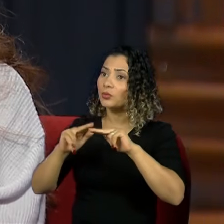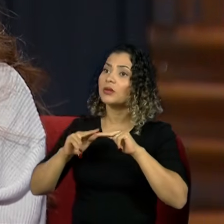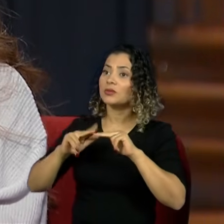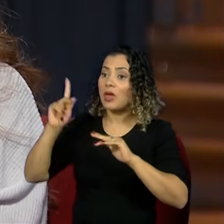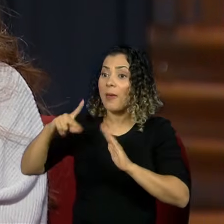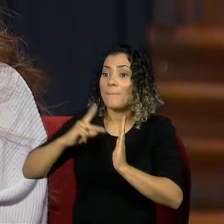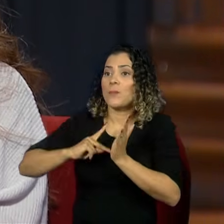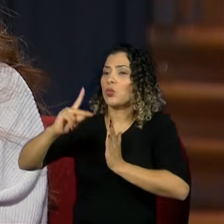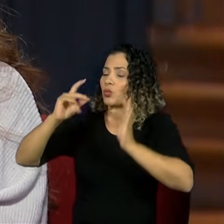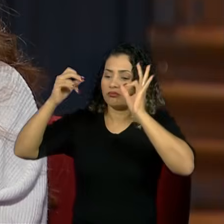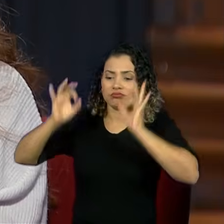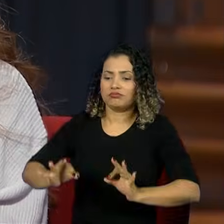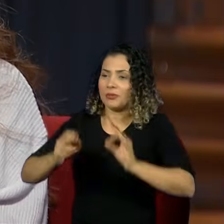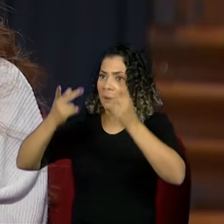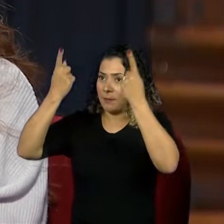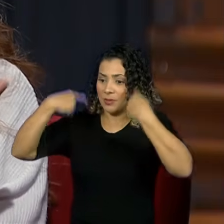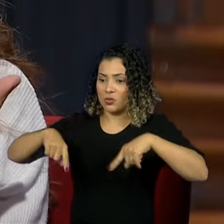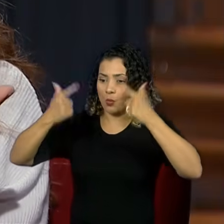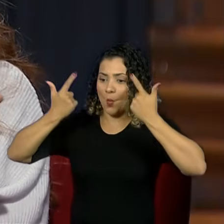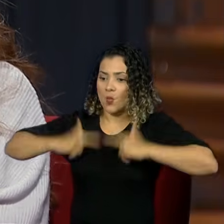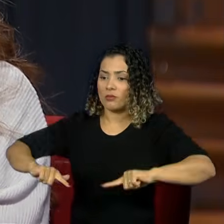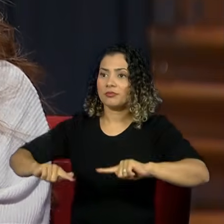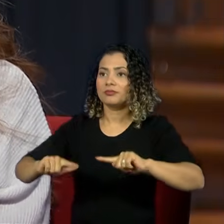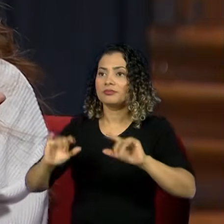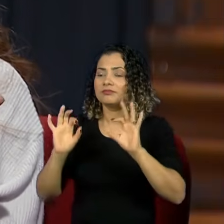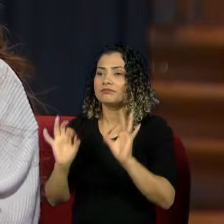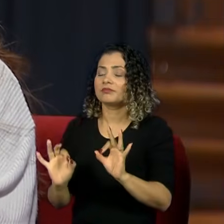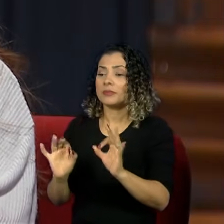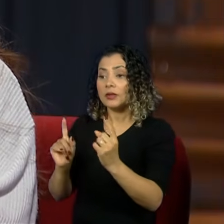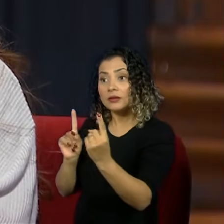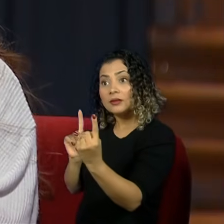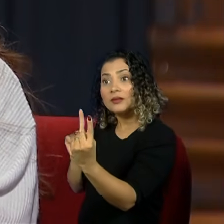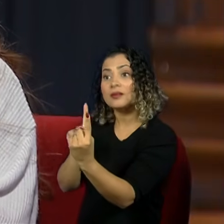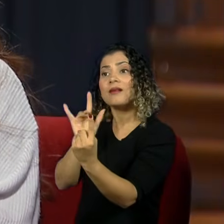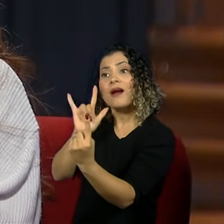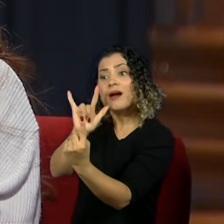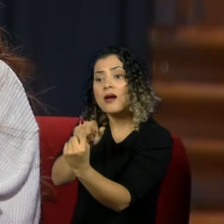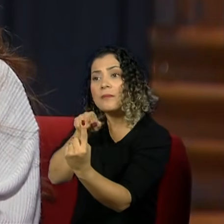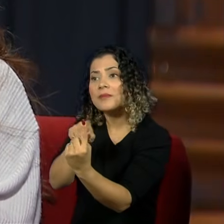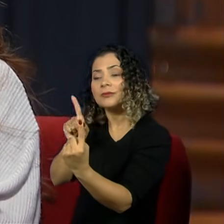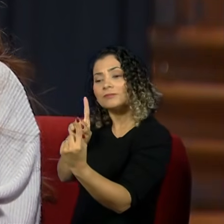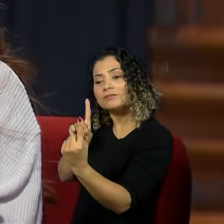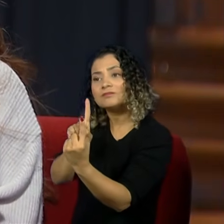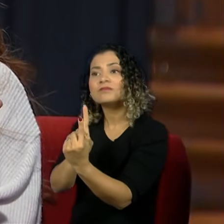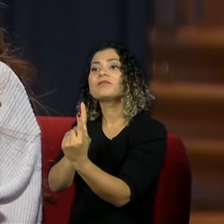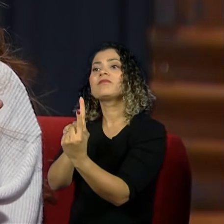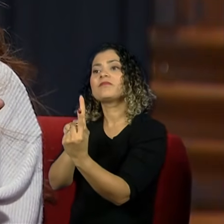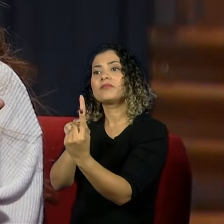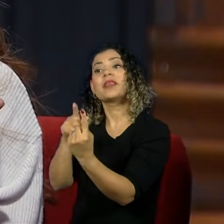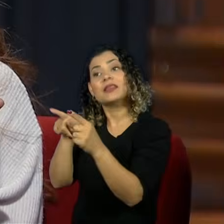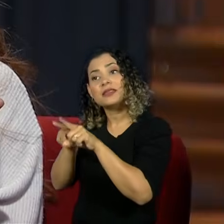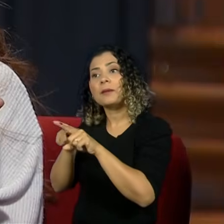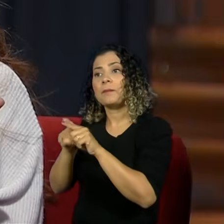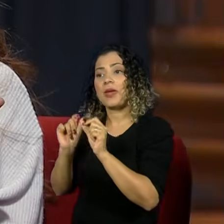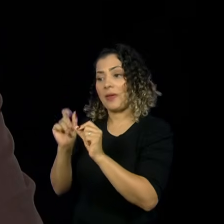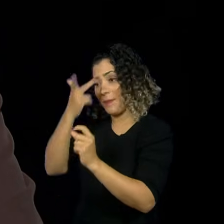pureza humana nesse momento que quando encontra alguém que ama, essa pessoa que ama também está despida.